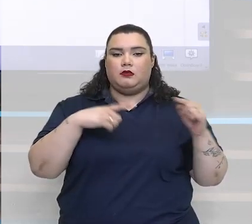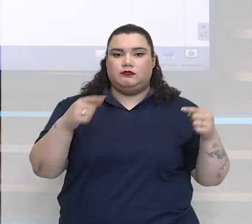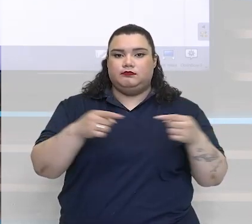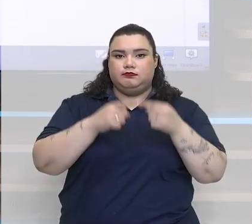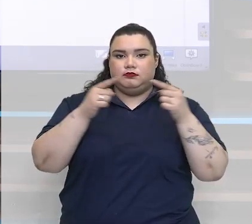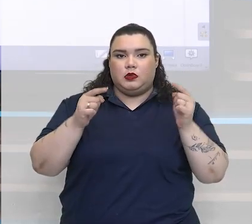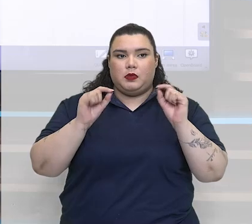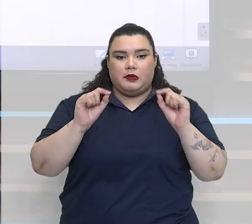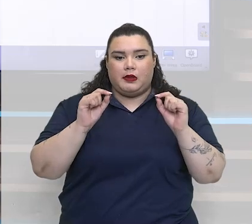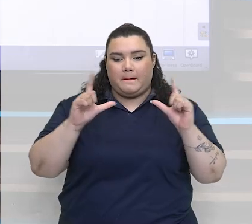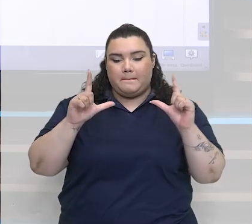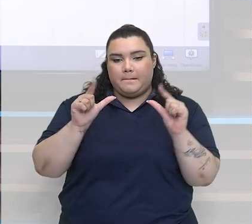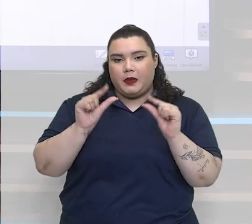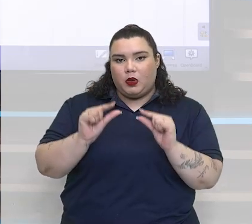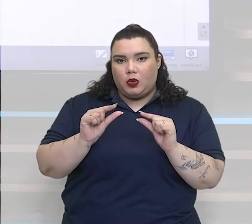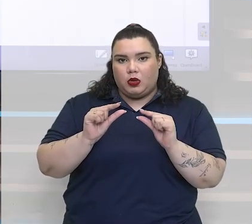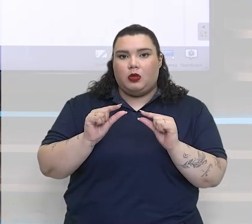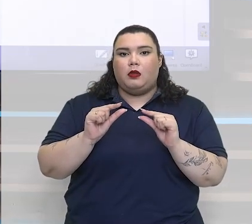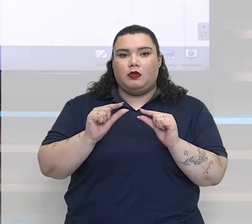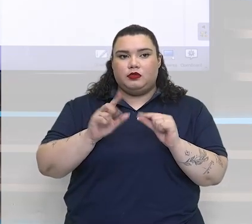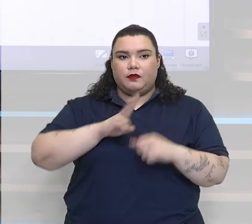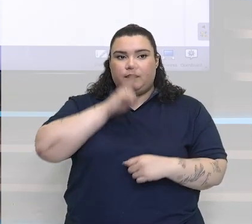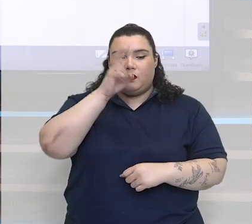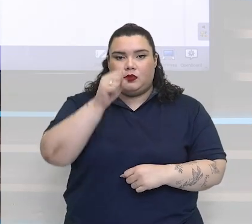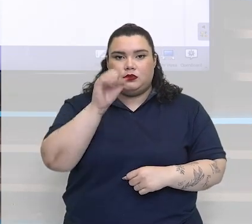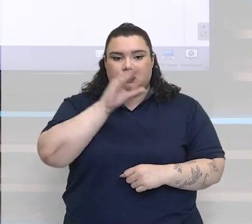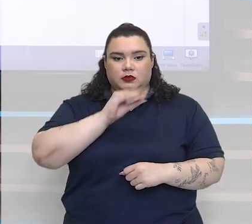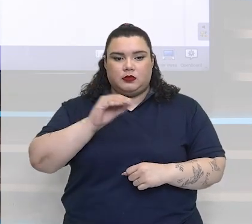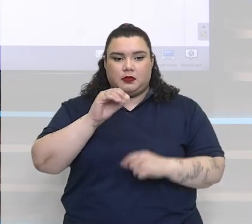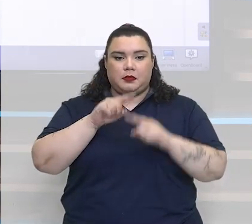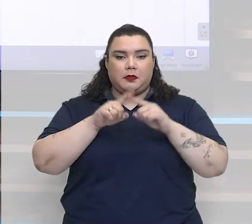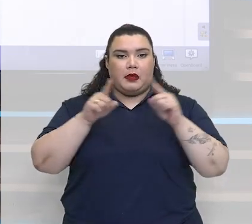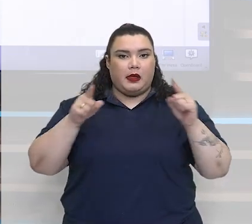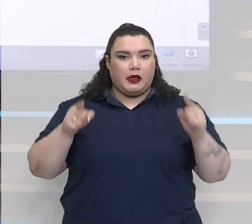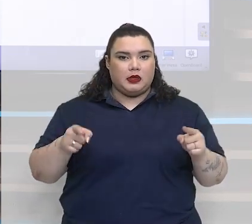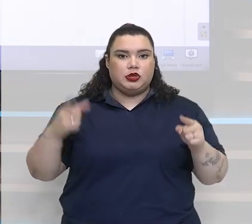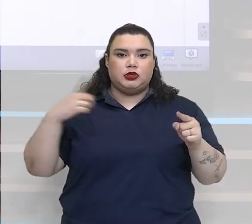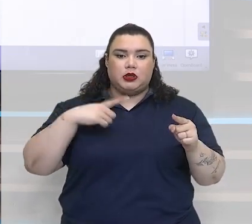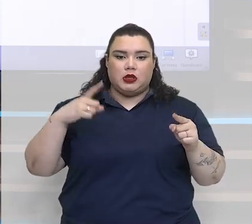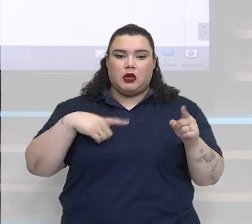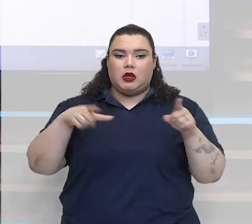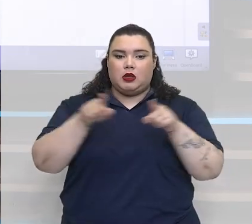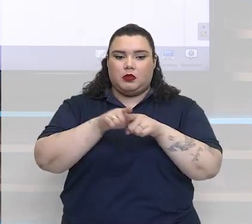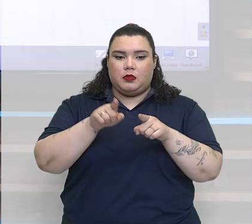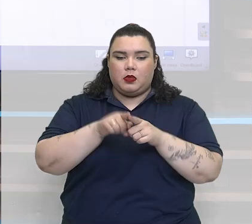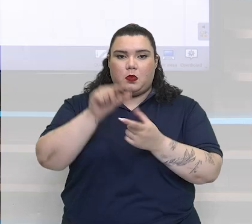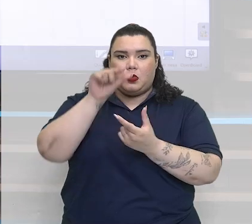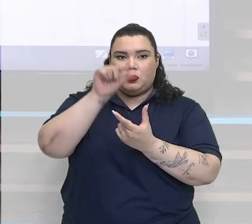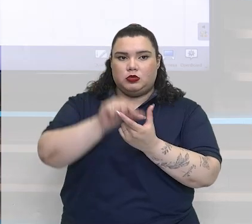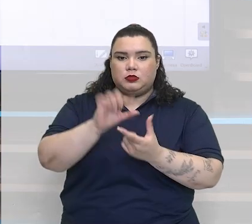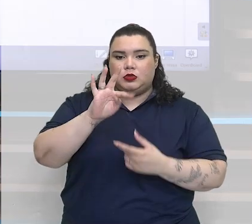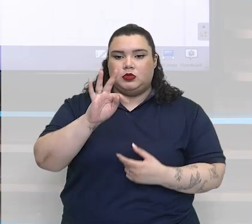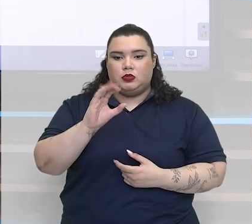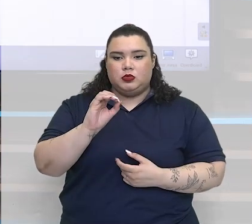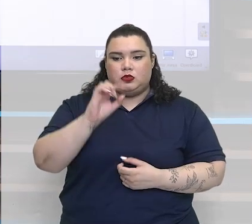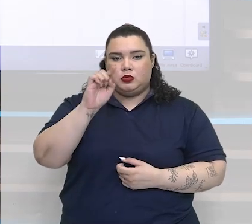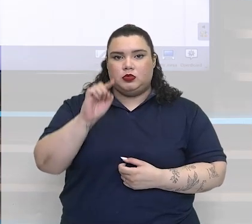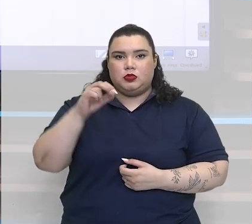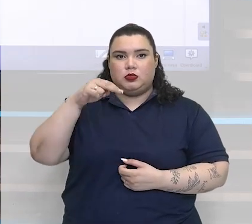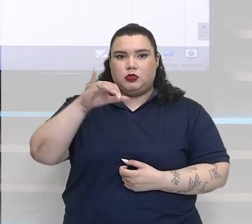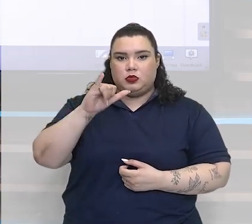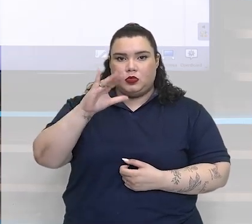pronuncio com menor intensidade, mas, abrindo parênteses, existem também monossílabos